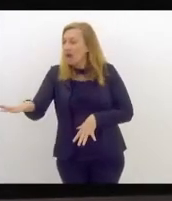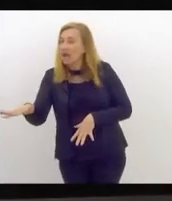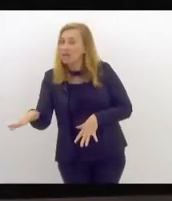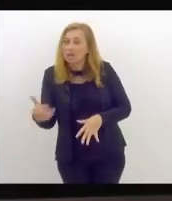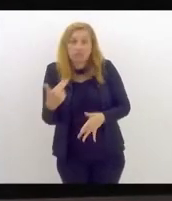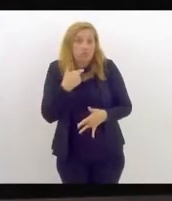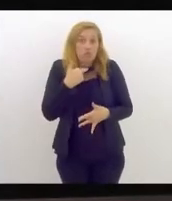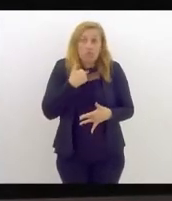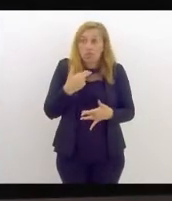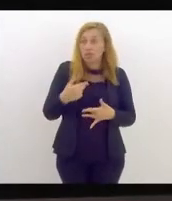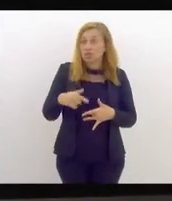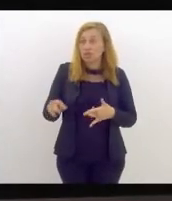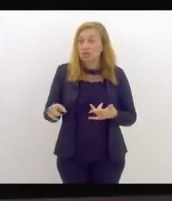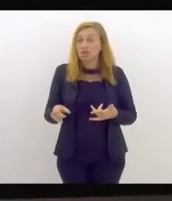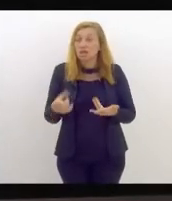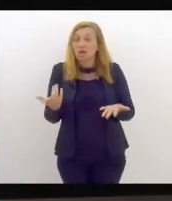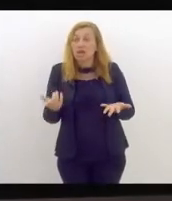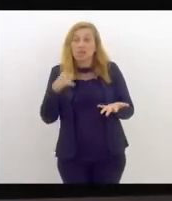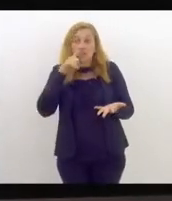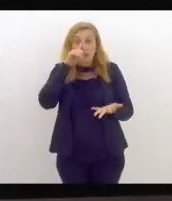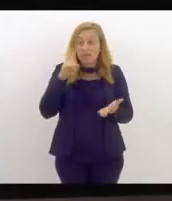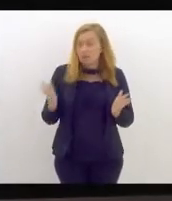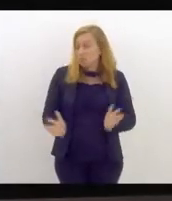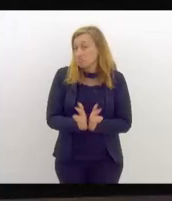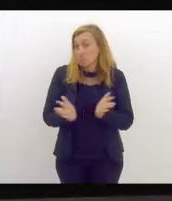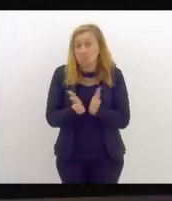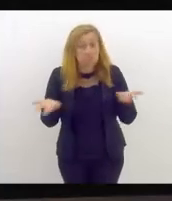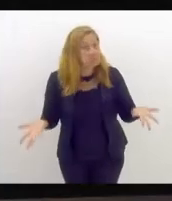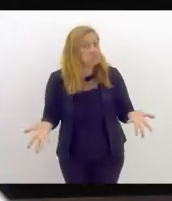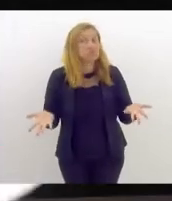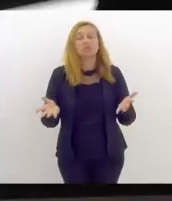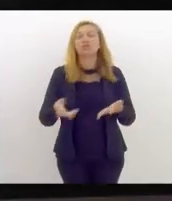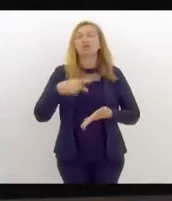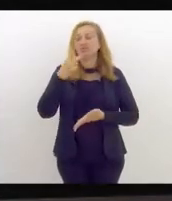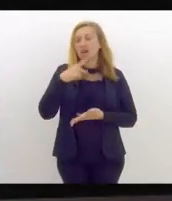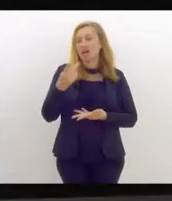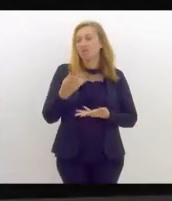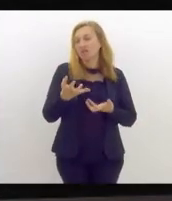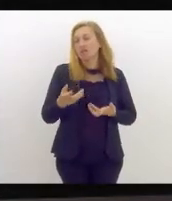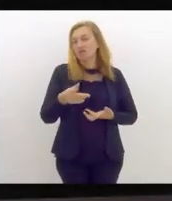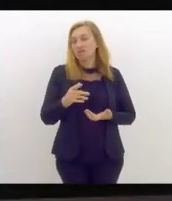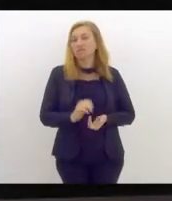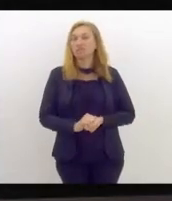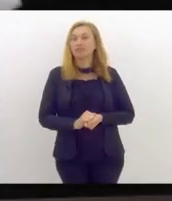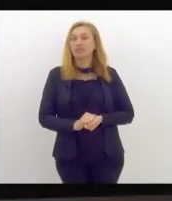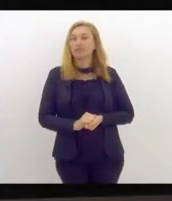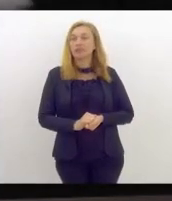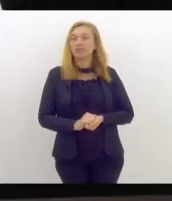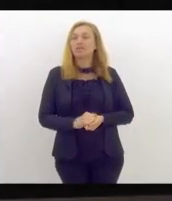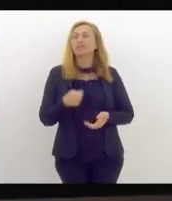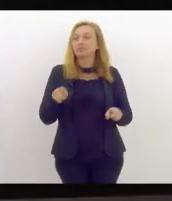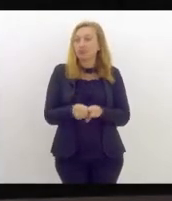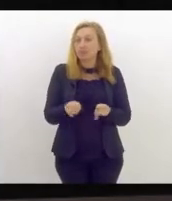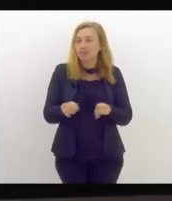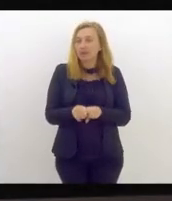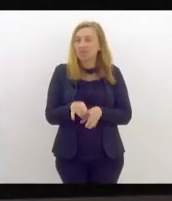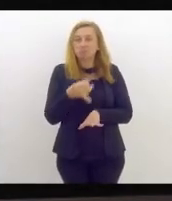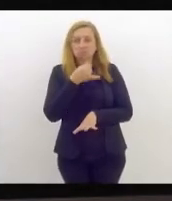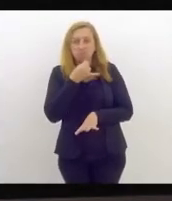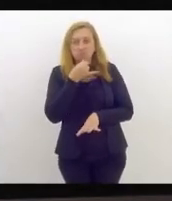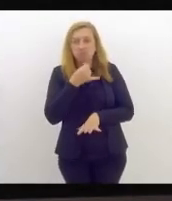poderiam colocar porque são áreas de de baixa renda então era essas palavras que eu queria dizer senti muito também a perda do nosso